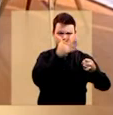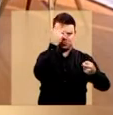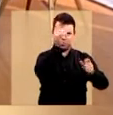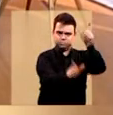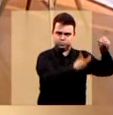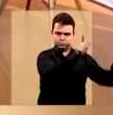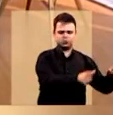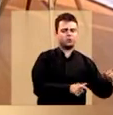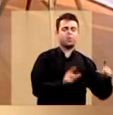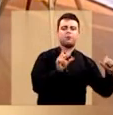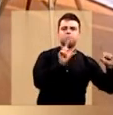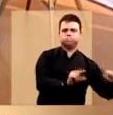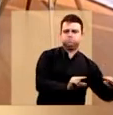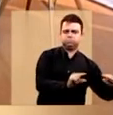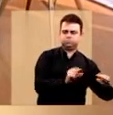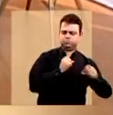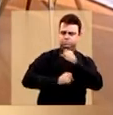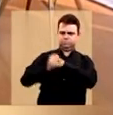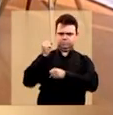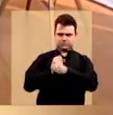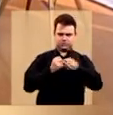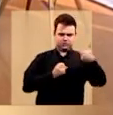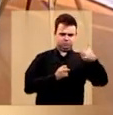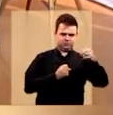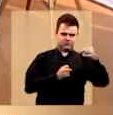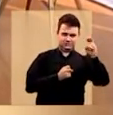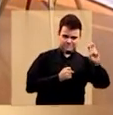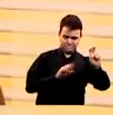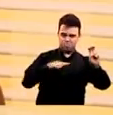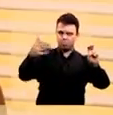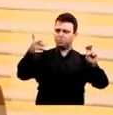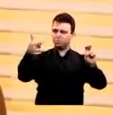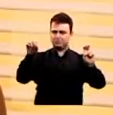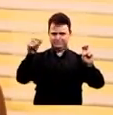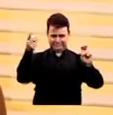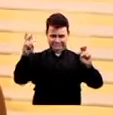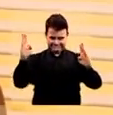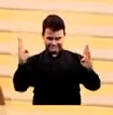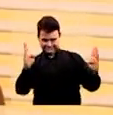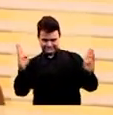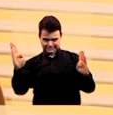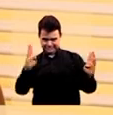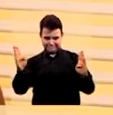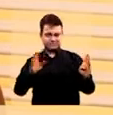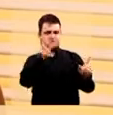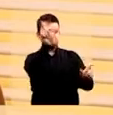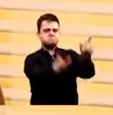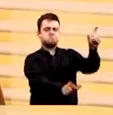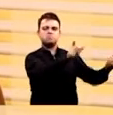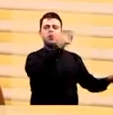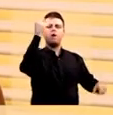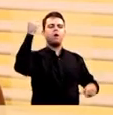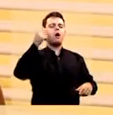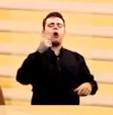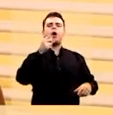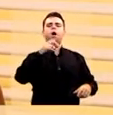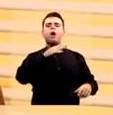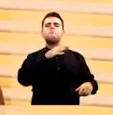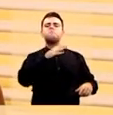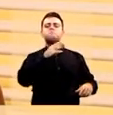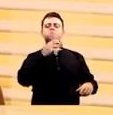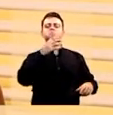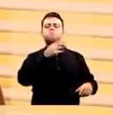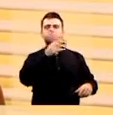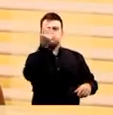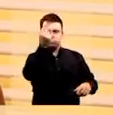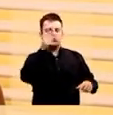gente tem um outro dado aqui de 2005 para 2015, a taxa de homicídio dos não negros caiu 12%